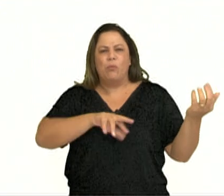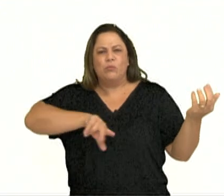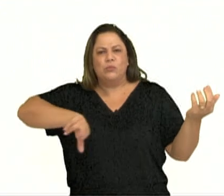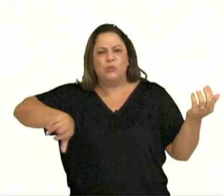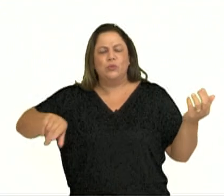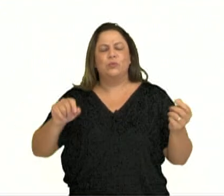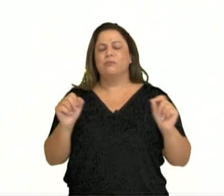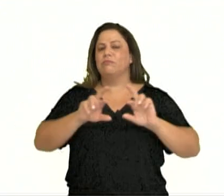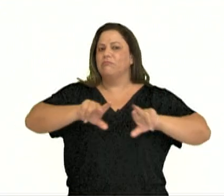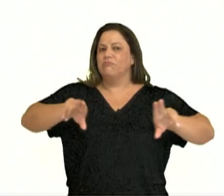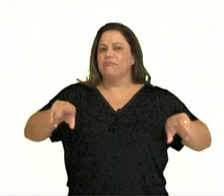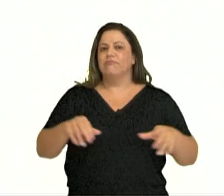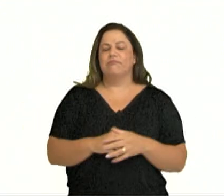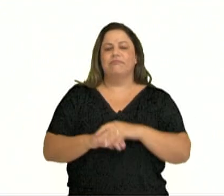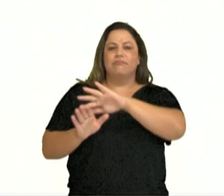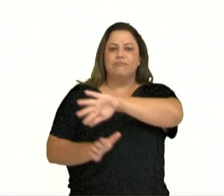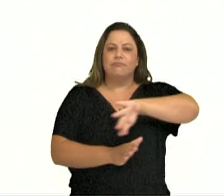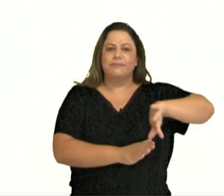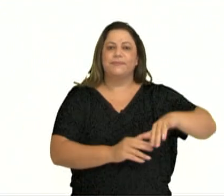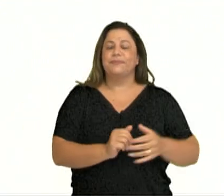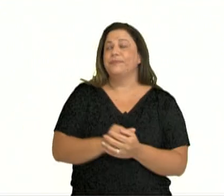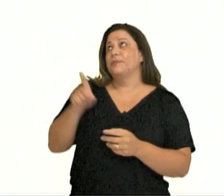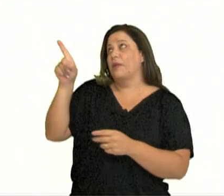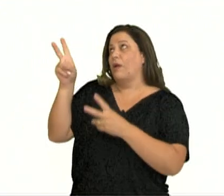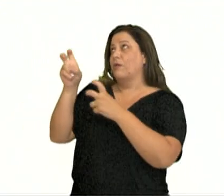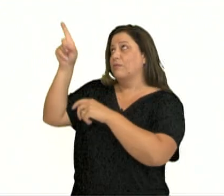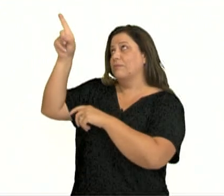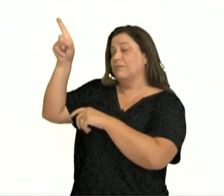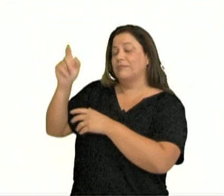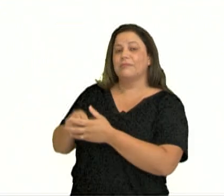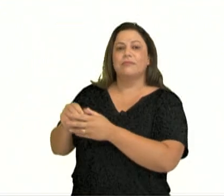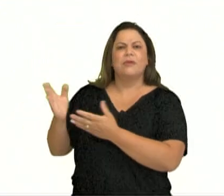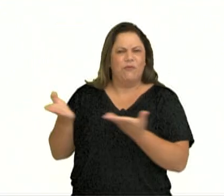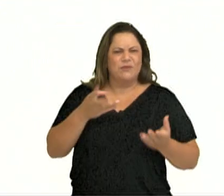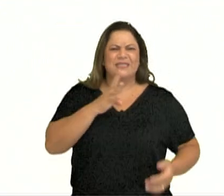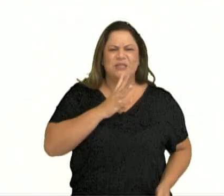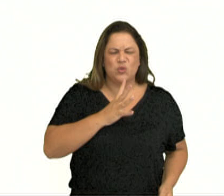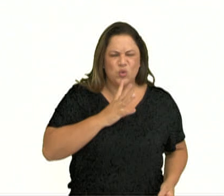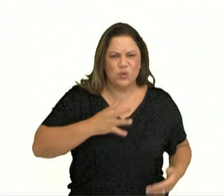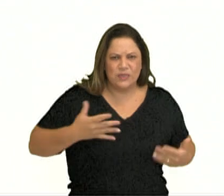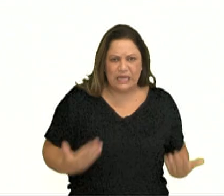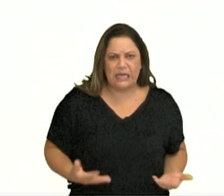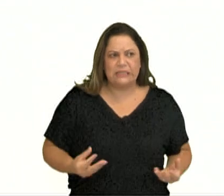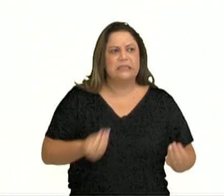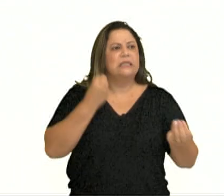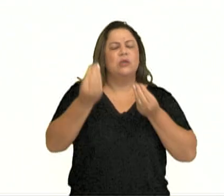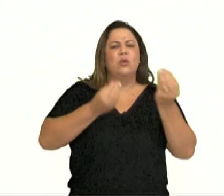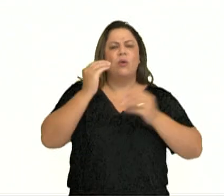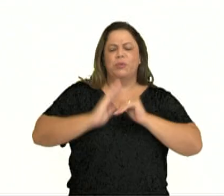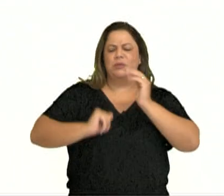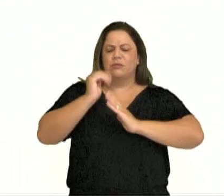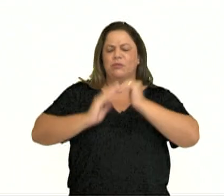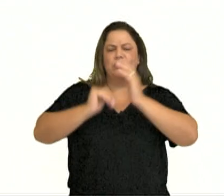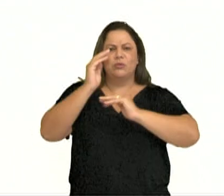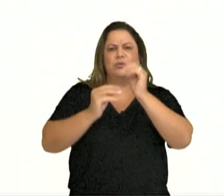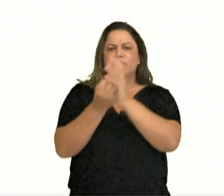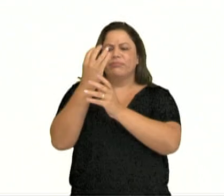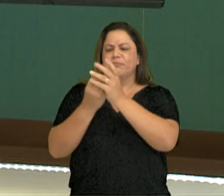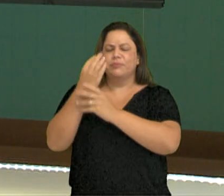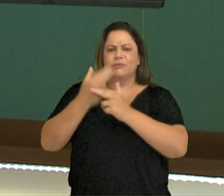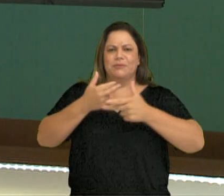luthier? A que remete este nome, hein, gente? Você imagina como são construídos